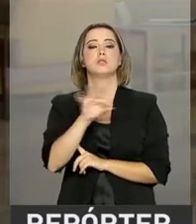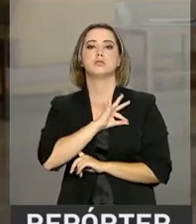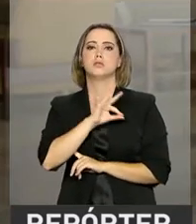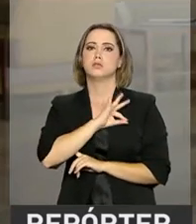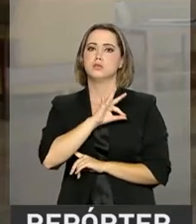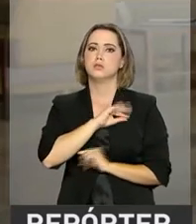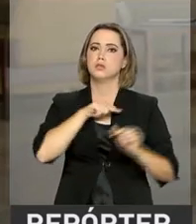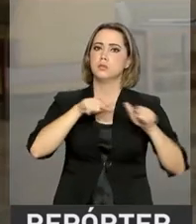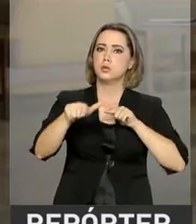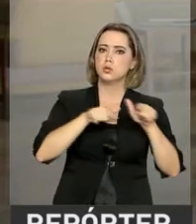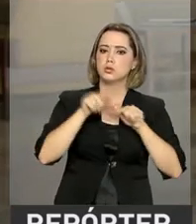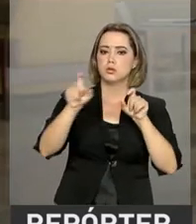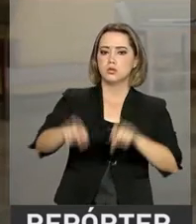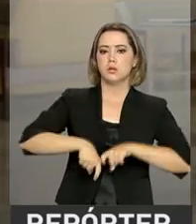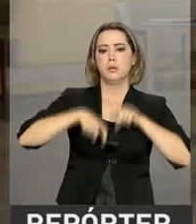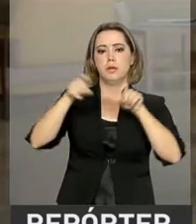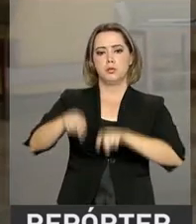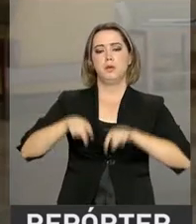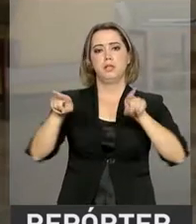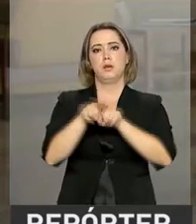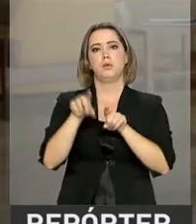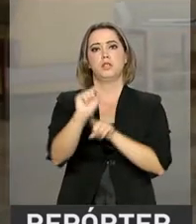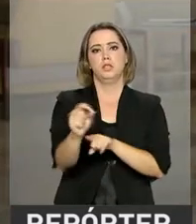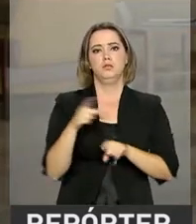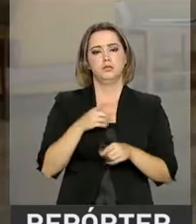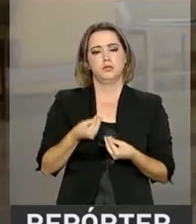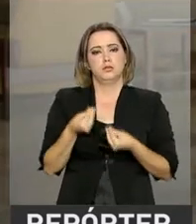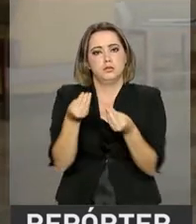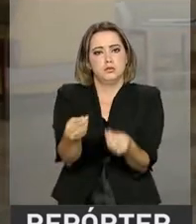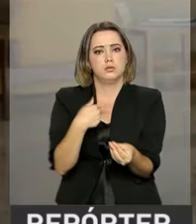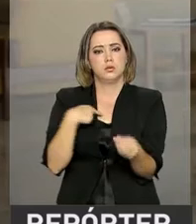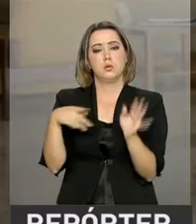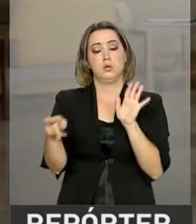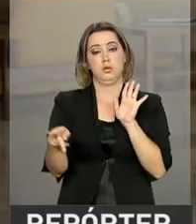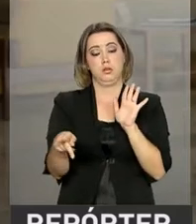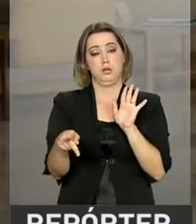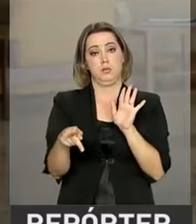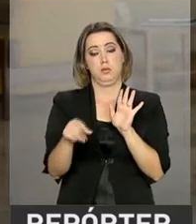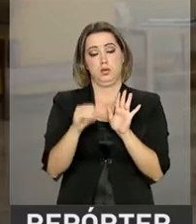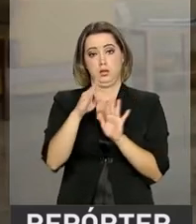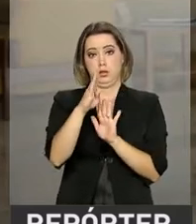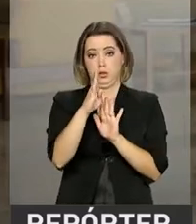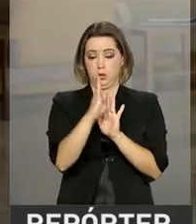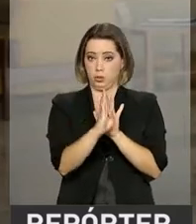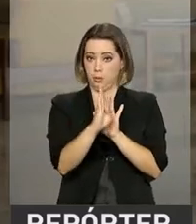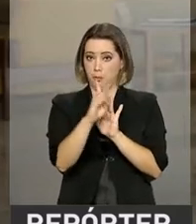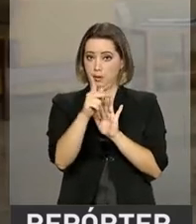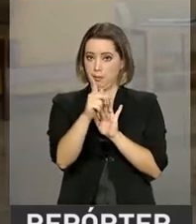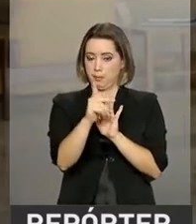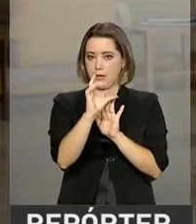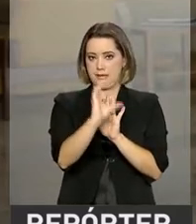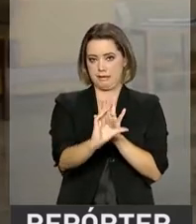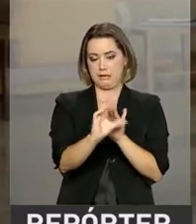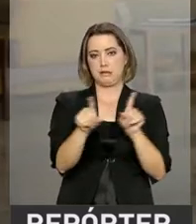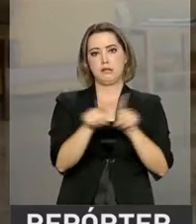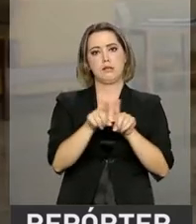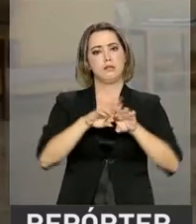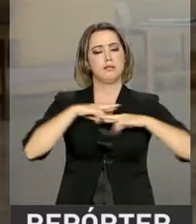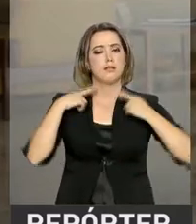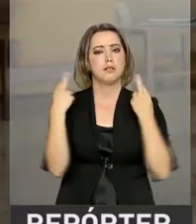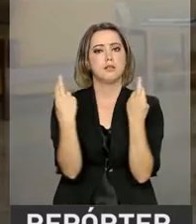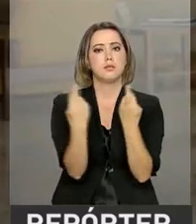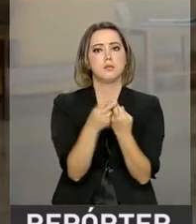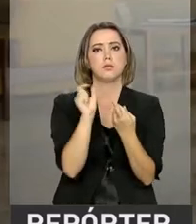de trabalhadores rurais e nas regras de concessão do benefício de prestação continuada. O deputado disse que a reunião com o ministro da